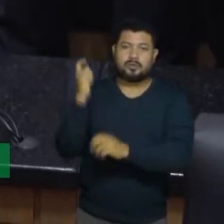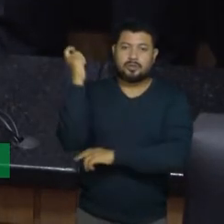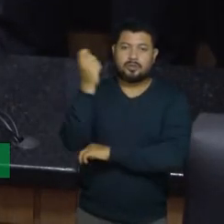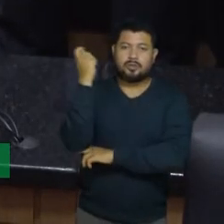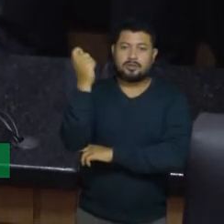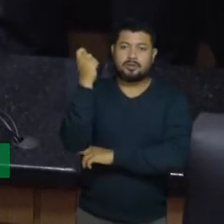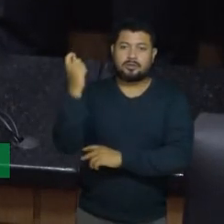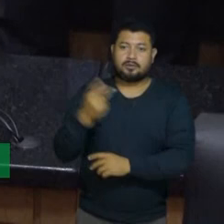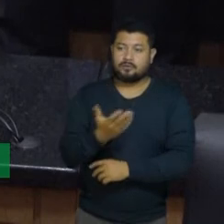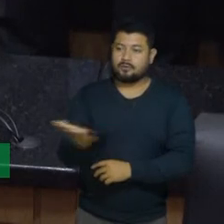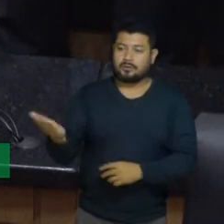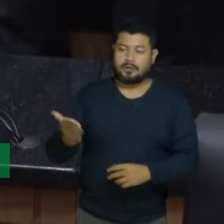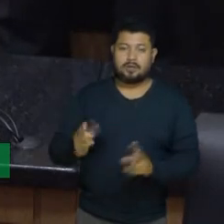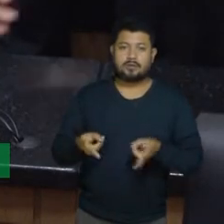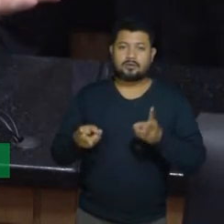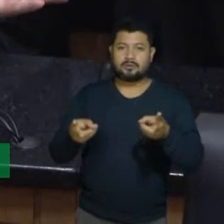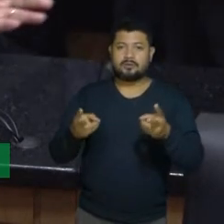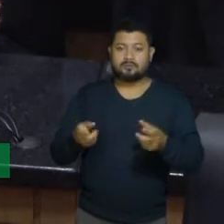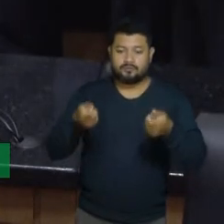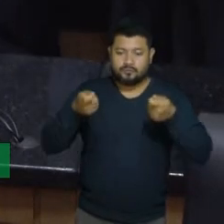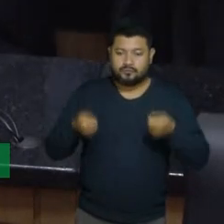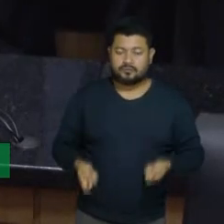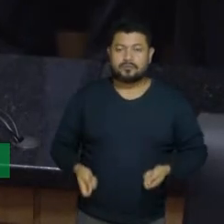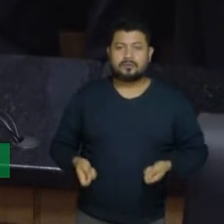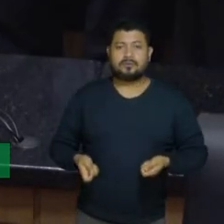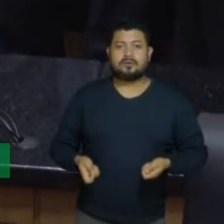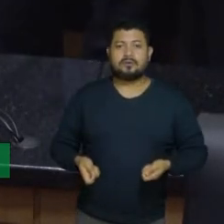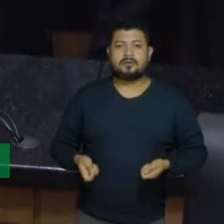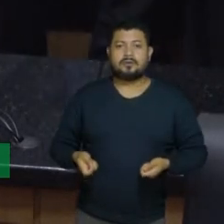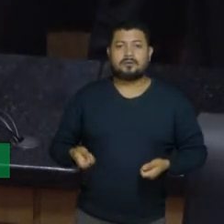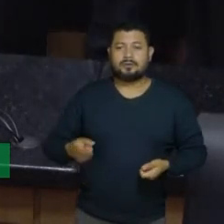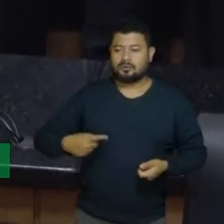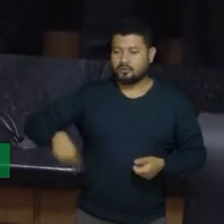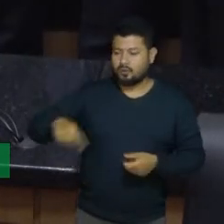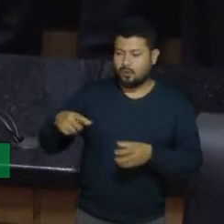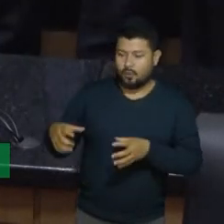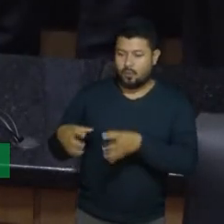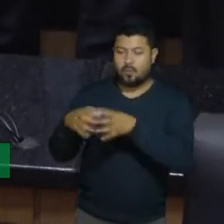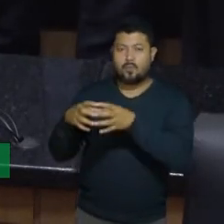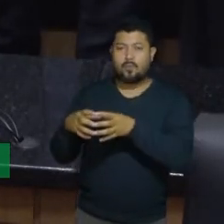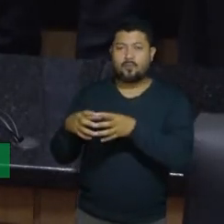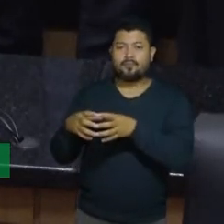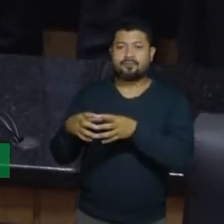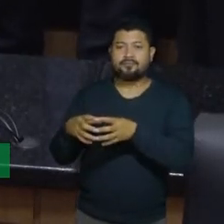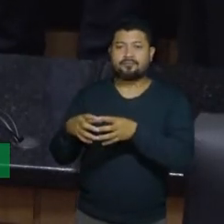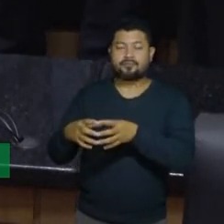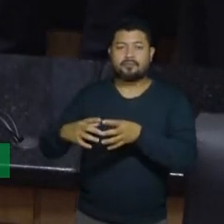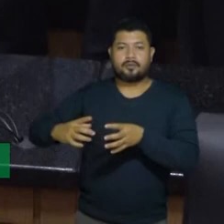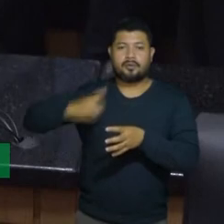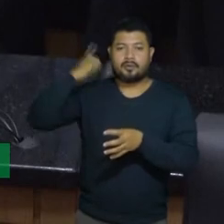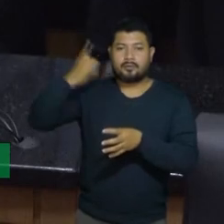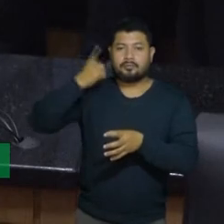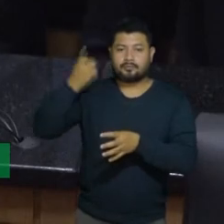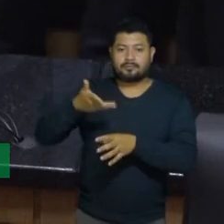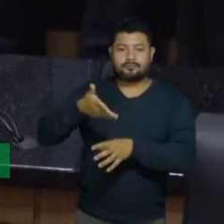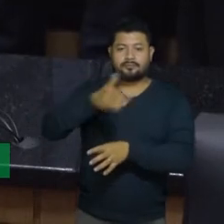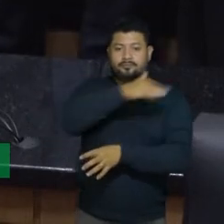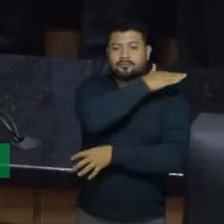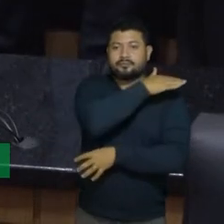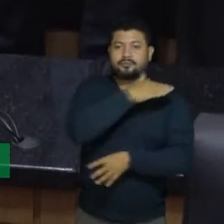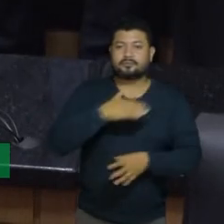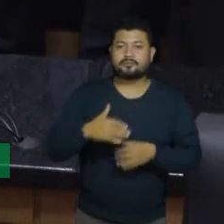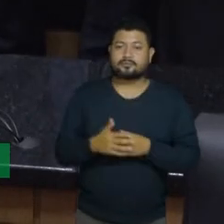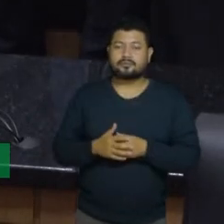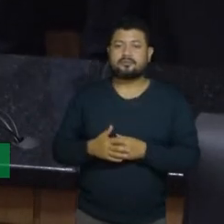continuem firmes e fortes, e dizer de que aqui com a bancada da Serra se faz um excelente